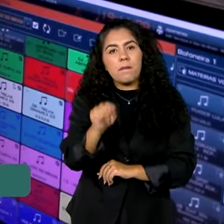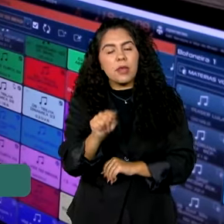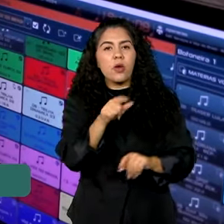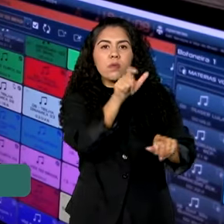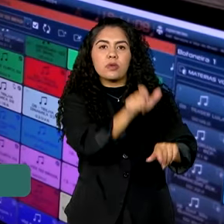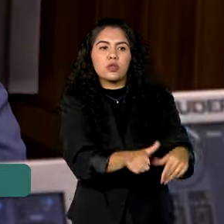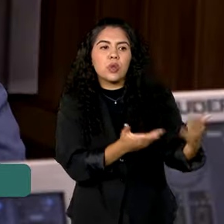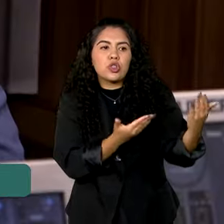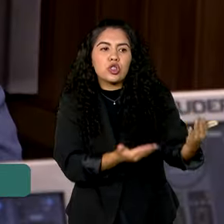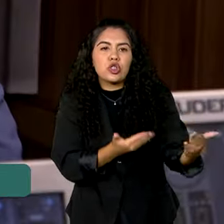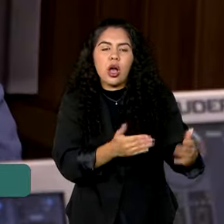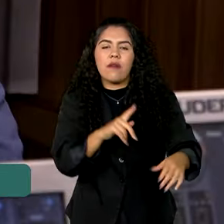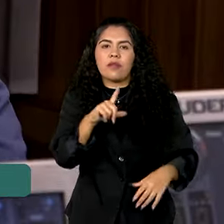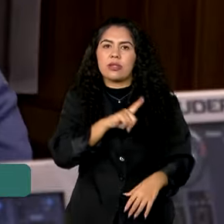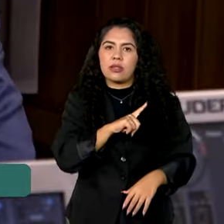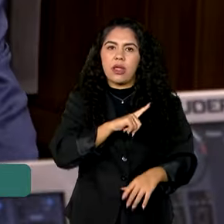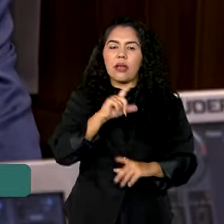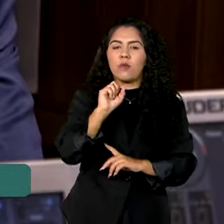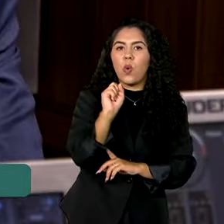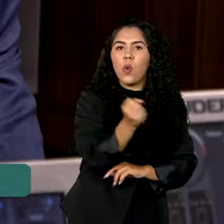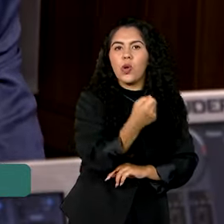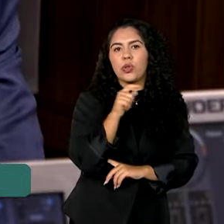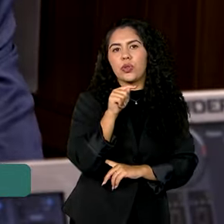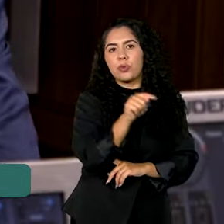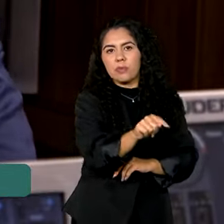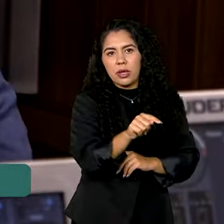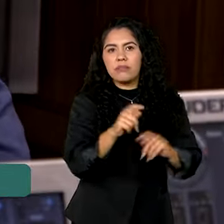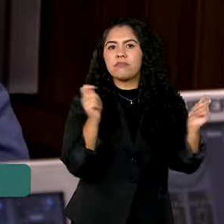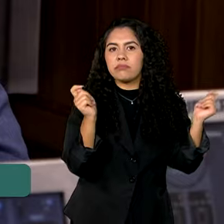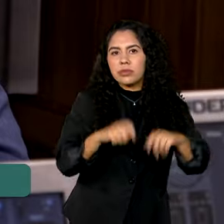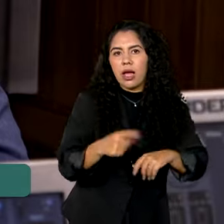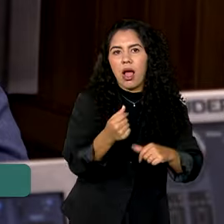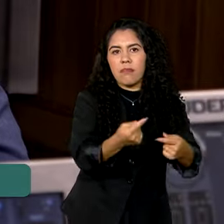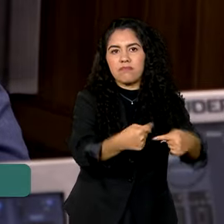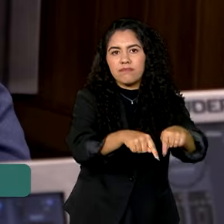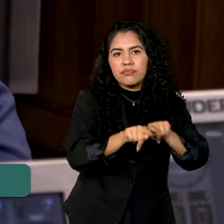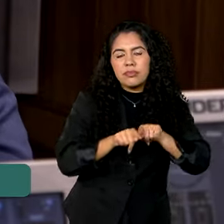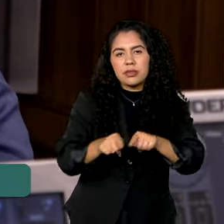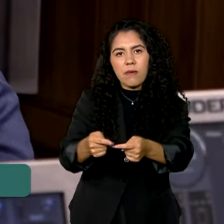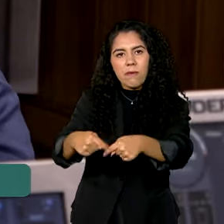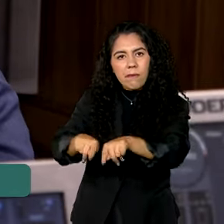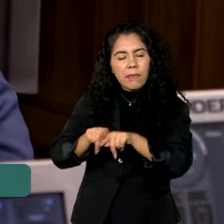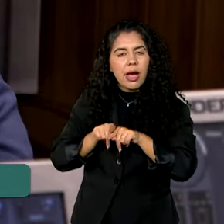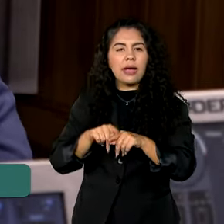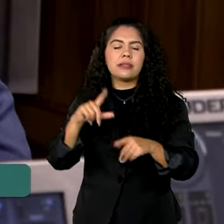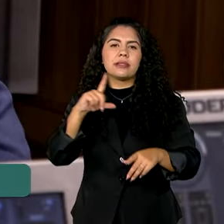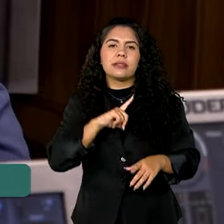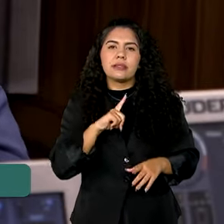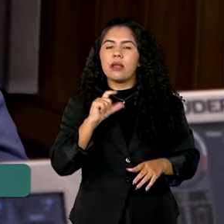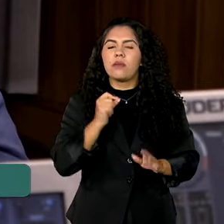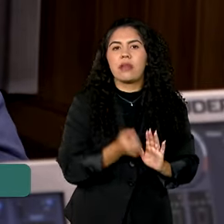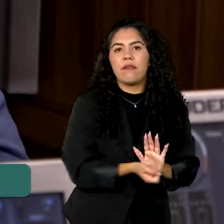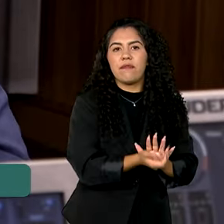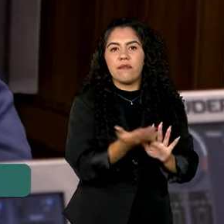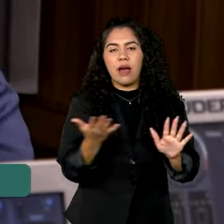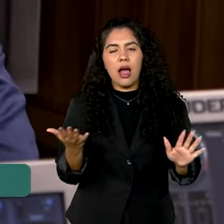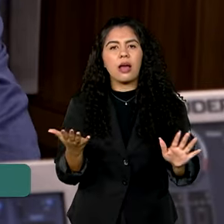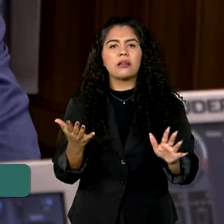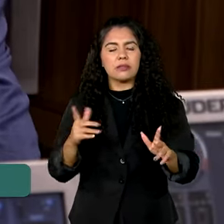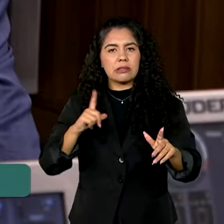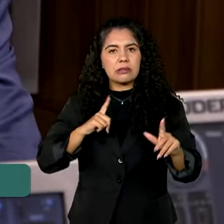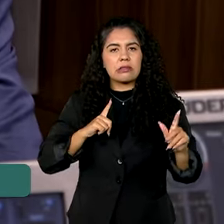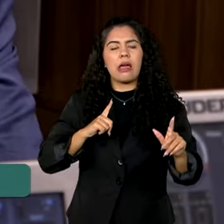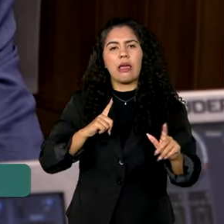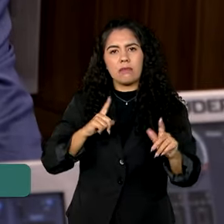tem créditos modelados aí em conjunto aí com vários ministros, Fazenda, MDA, o próprio MMA, enfim,